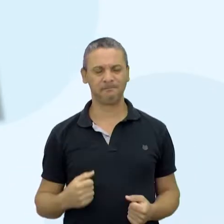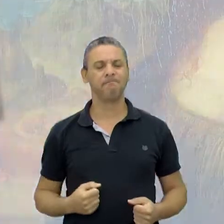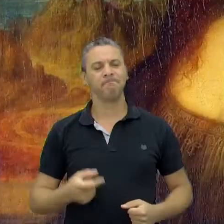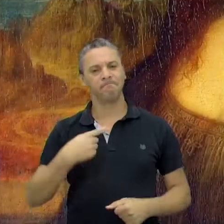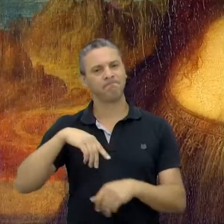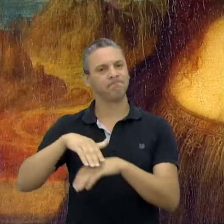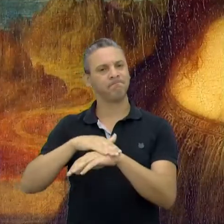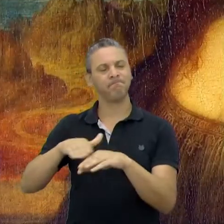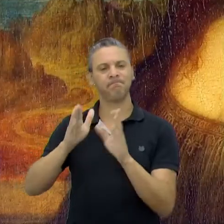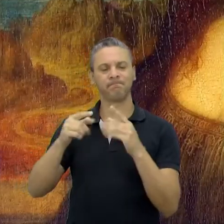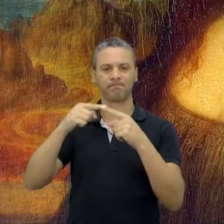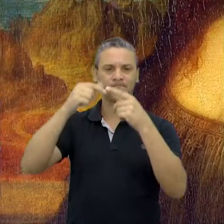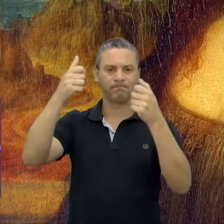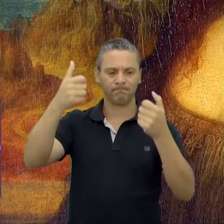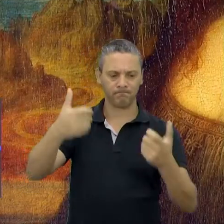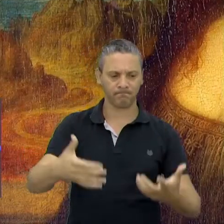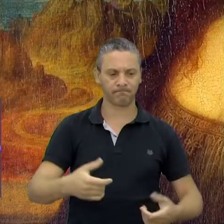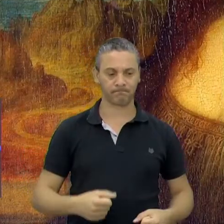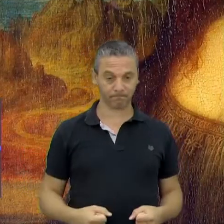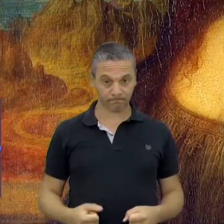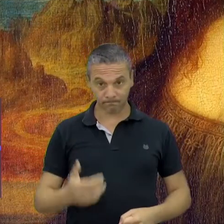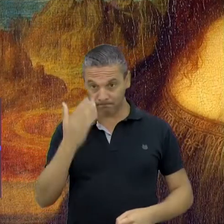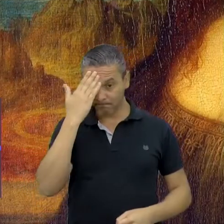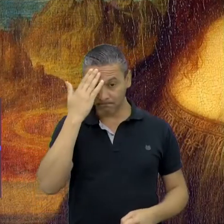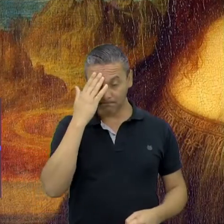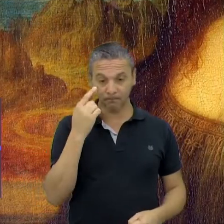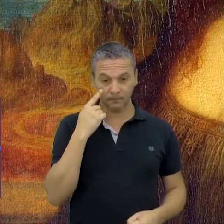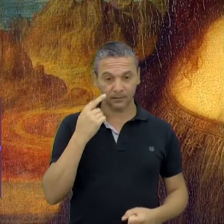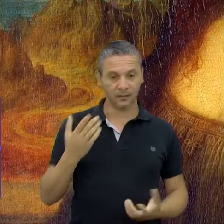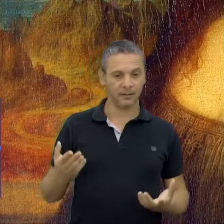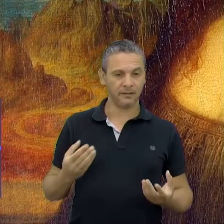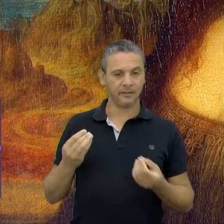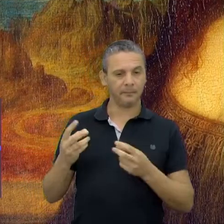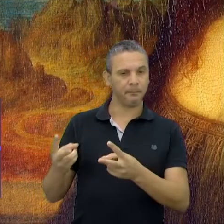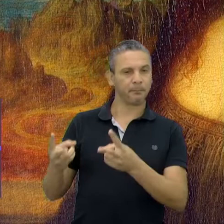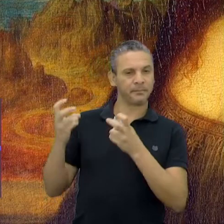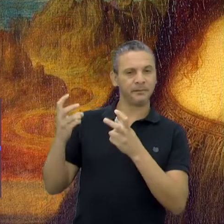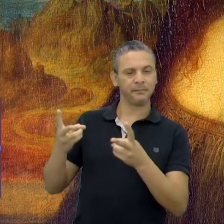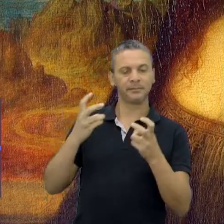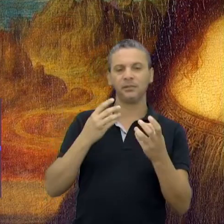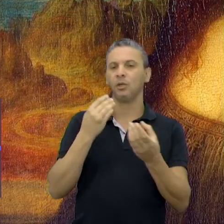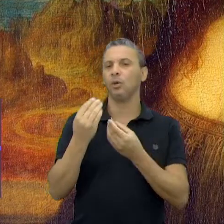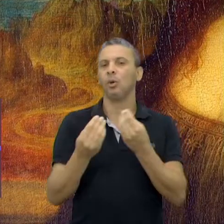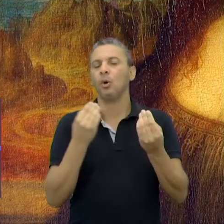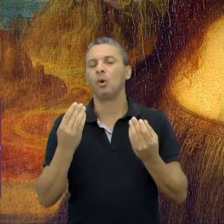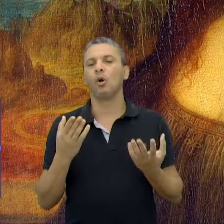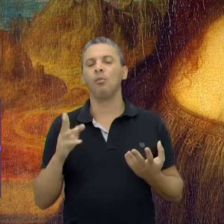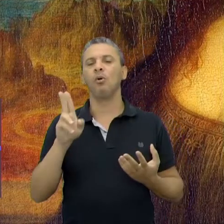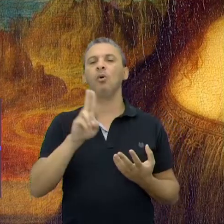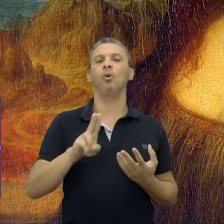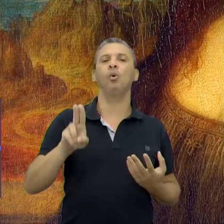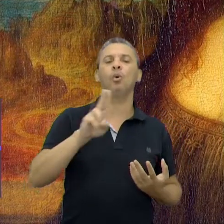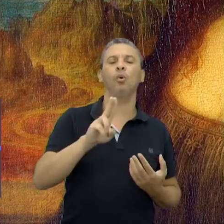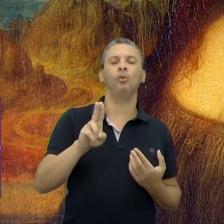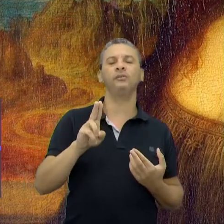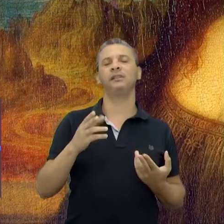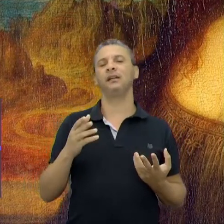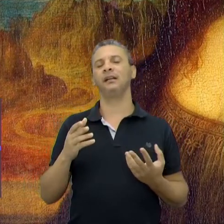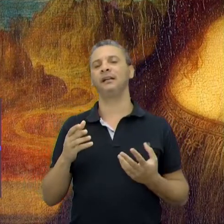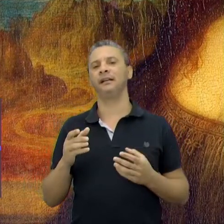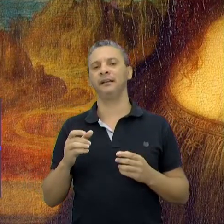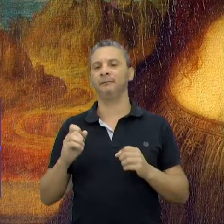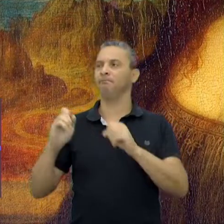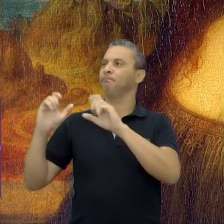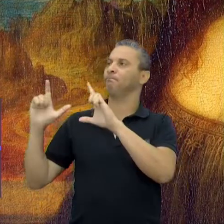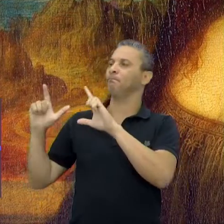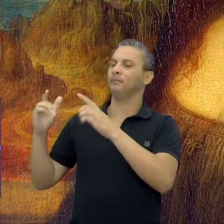nós conversamos aqui um pouquinho com vocês, tá certo? Vamos começar a perceber então como a gente pode utilizar uma releitura como essa aqui da